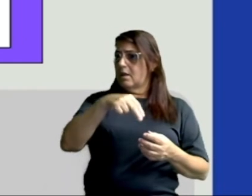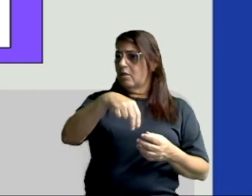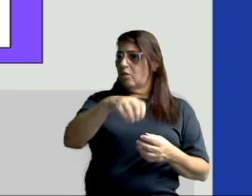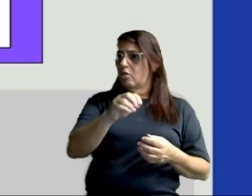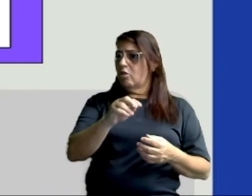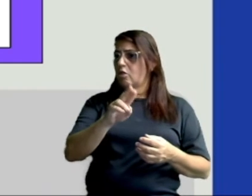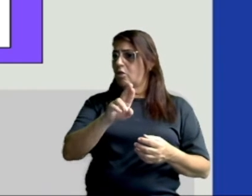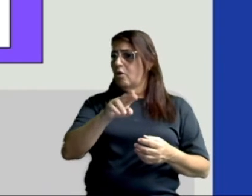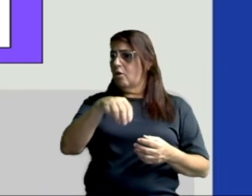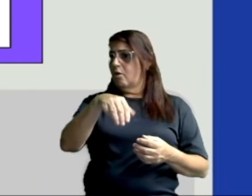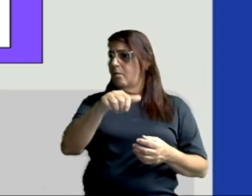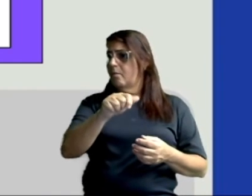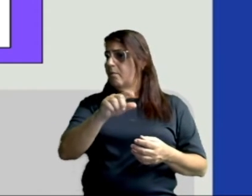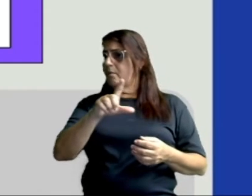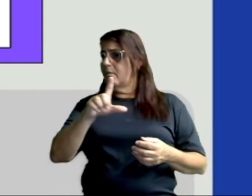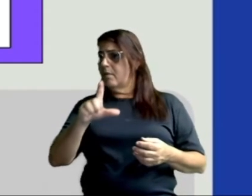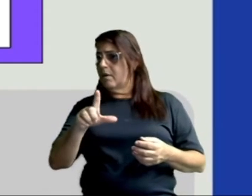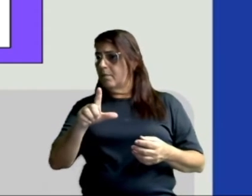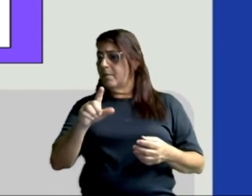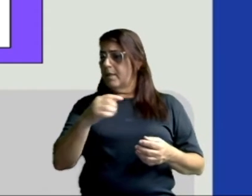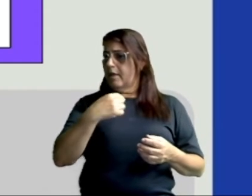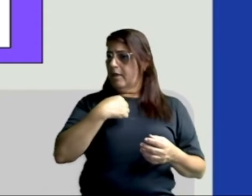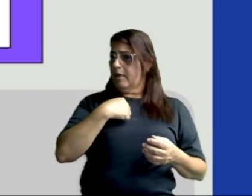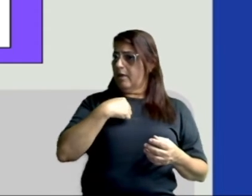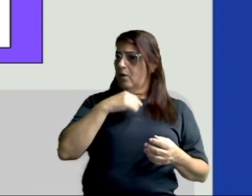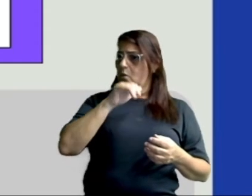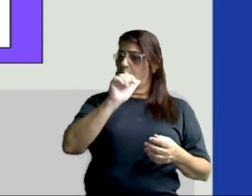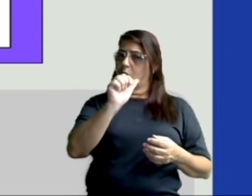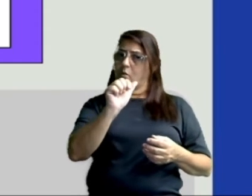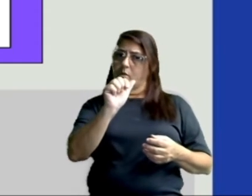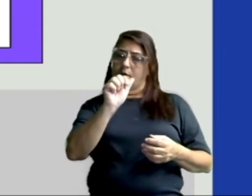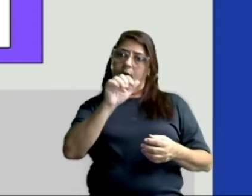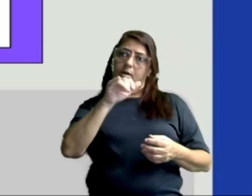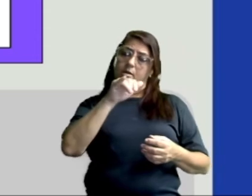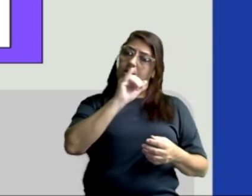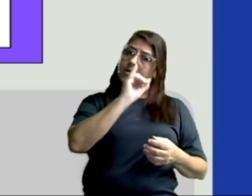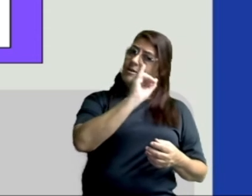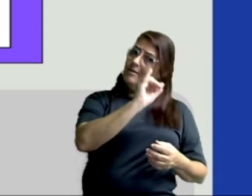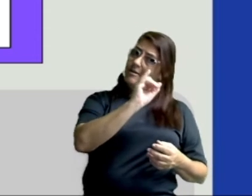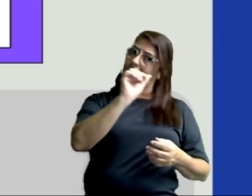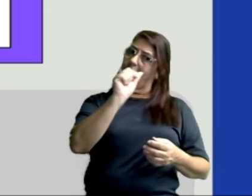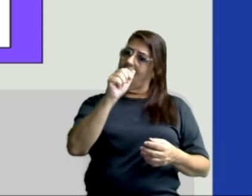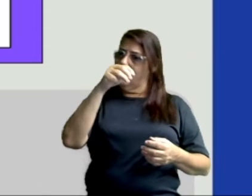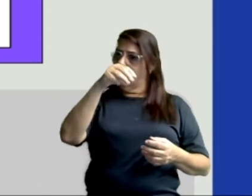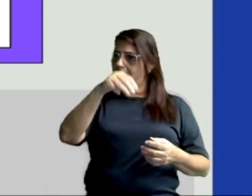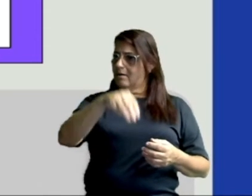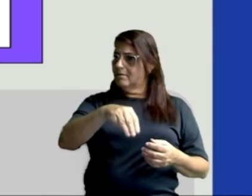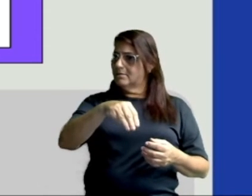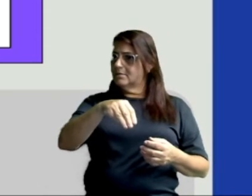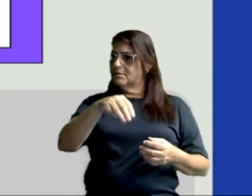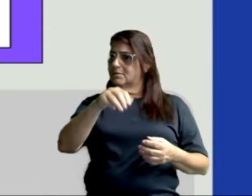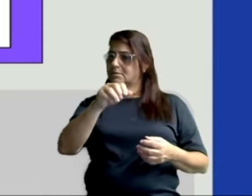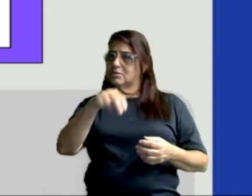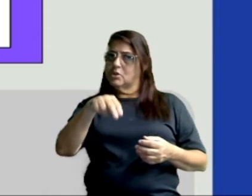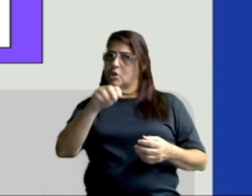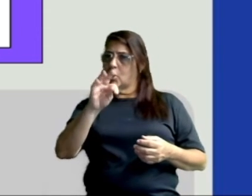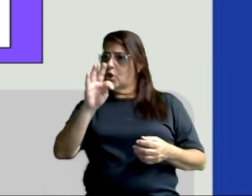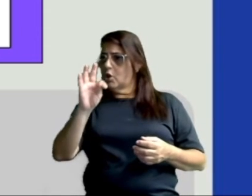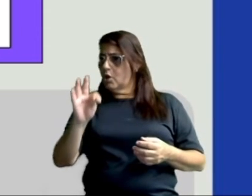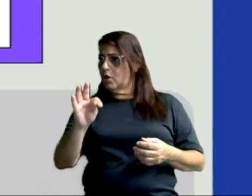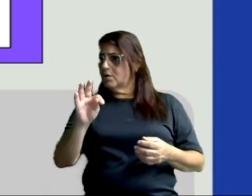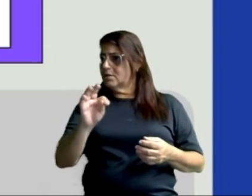I am not, que está negando, eu não sou, eu não estou, pode ser também a forma em que você coloca aí a forma